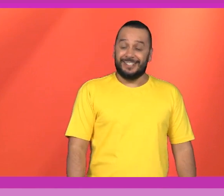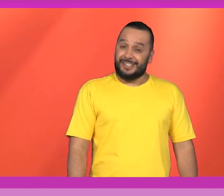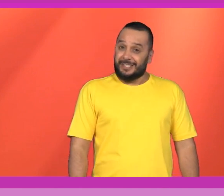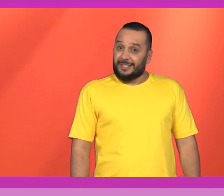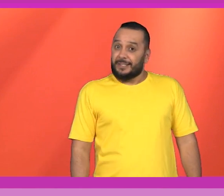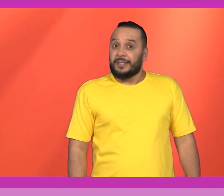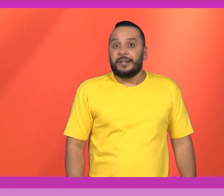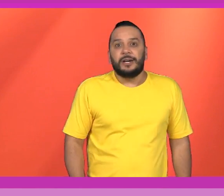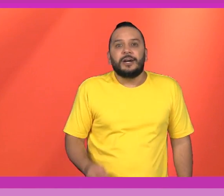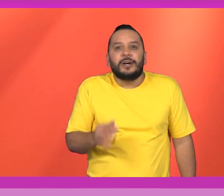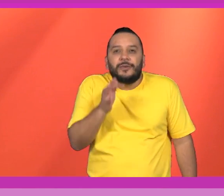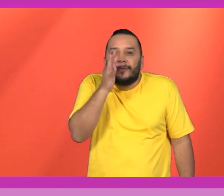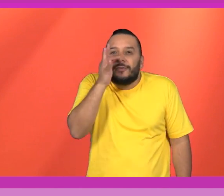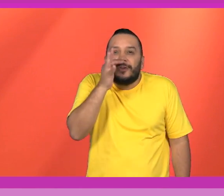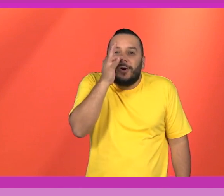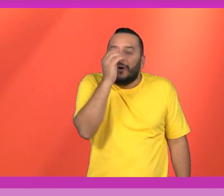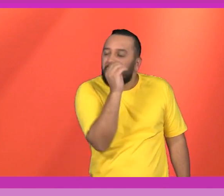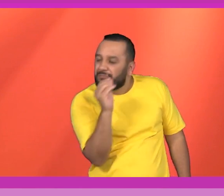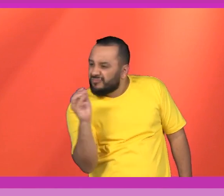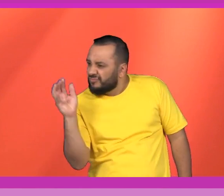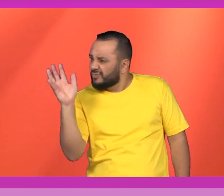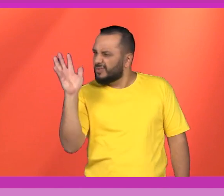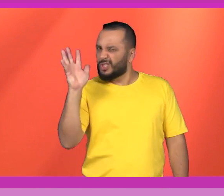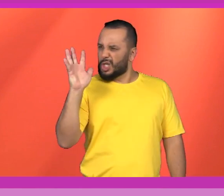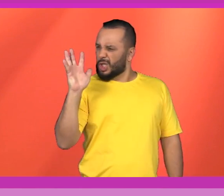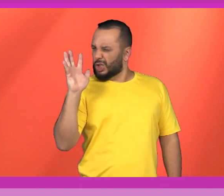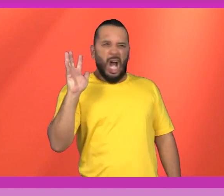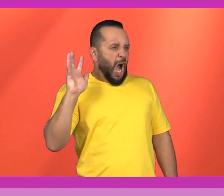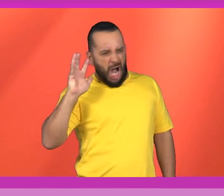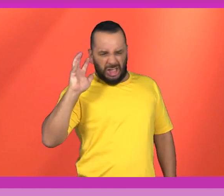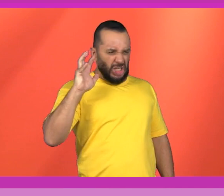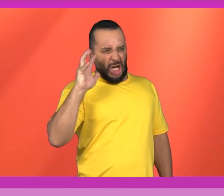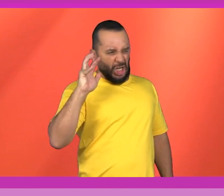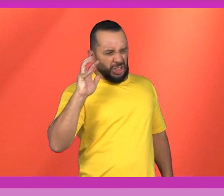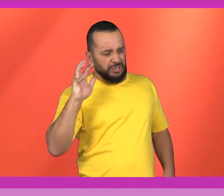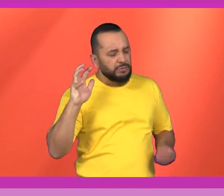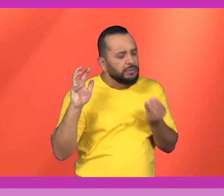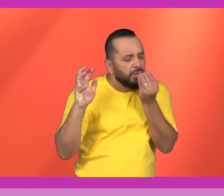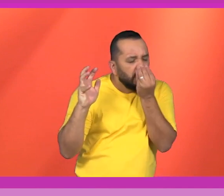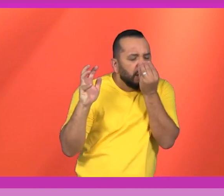O cravo brigou com a rosa